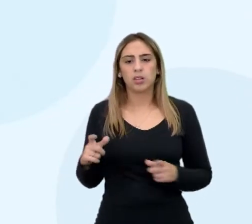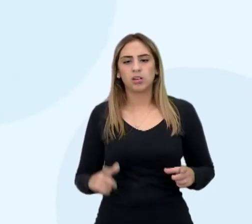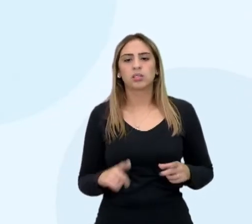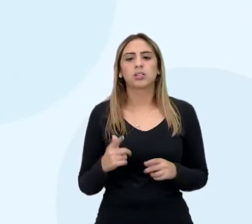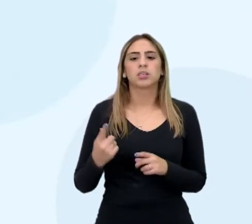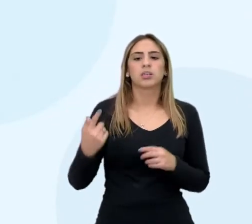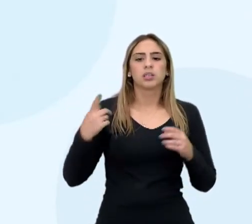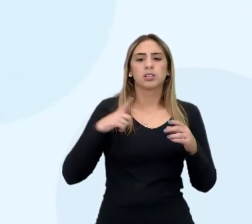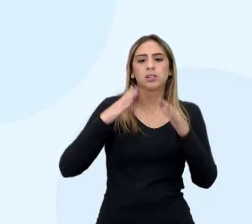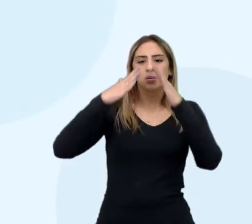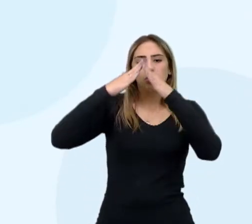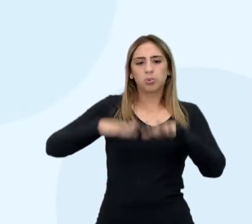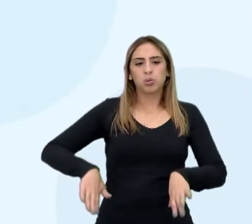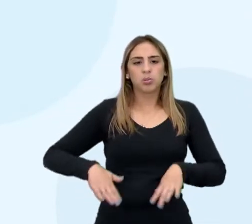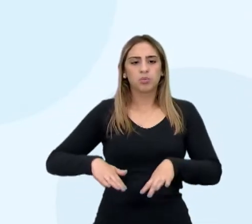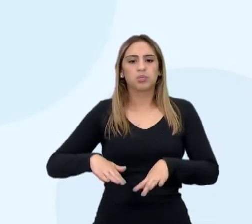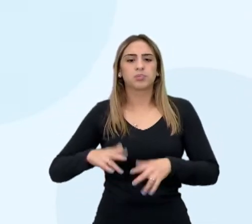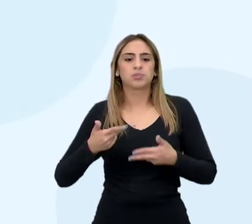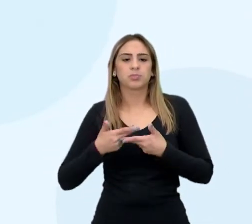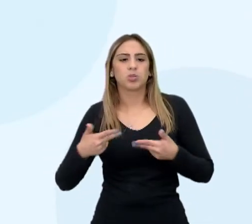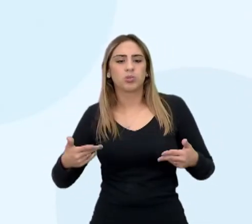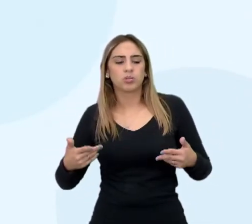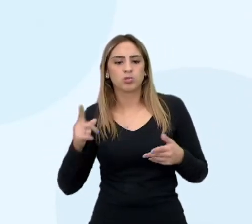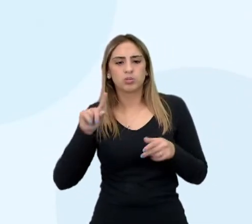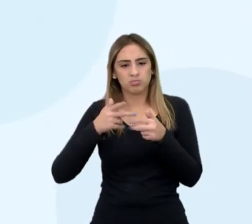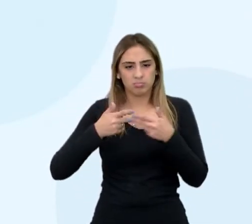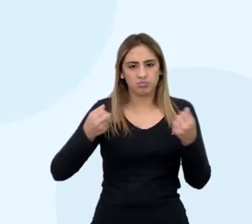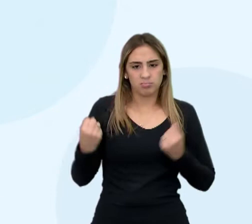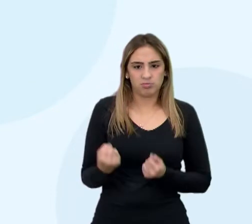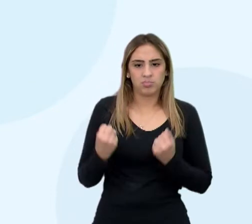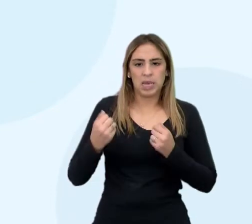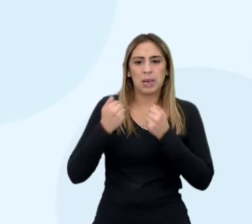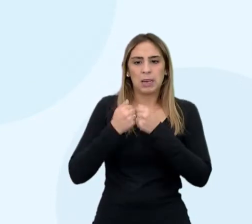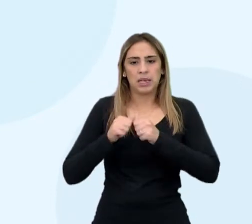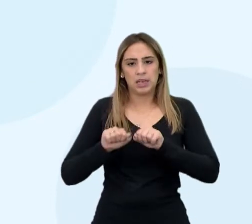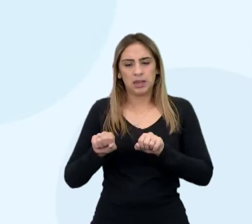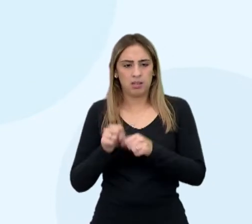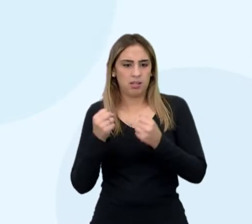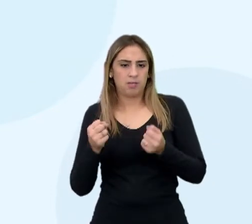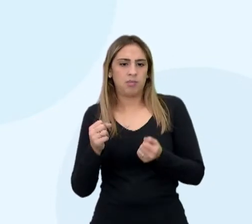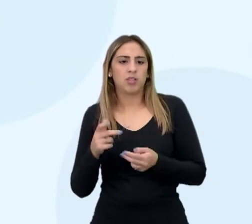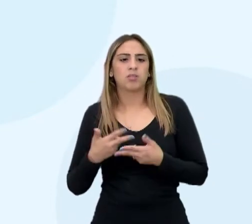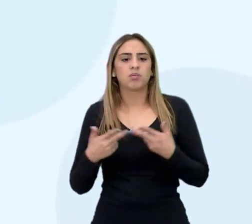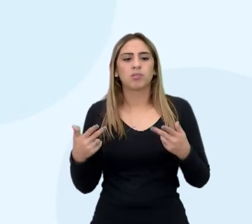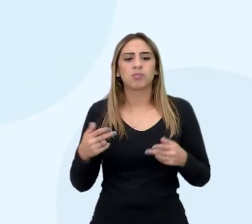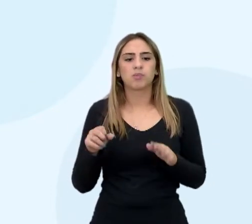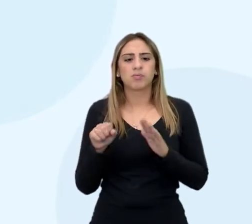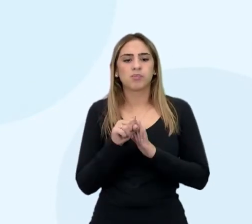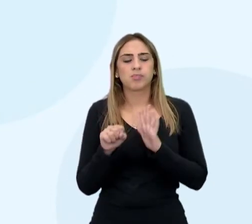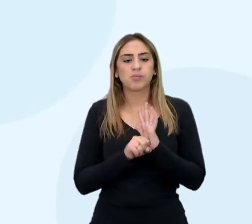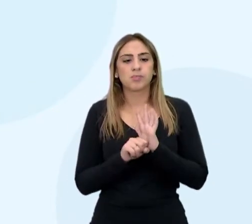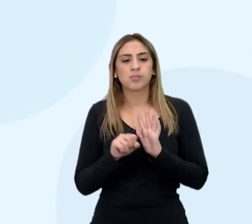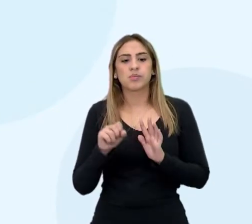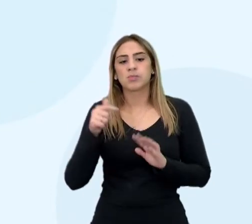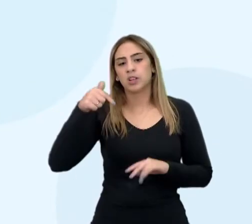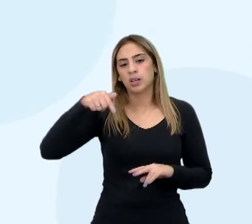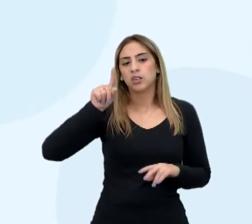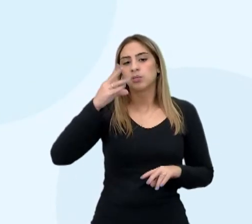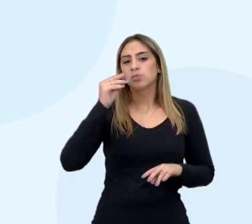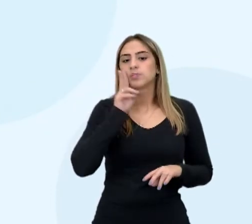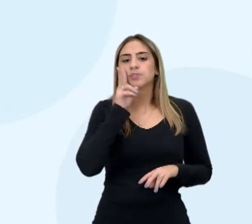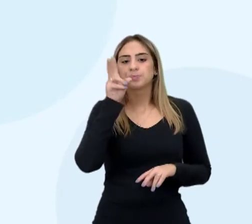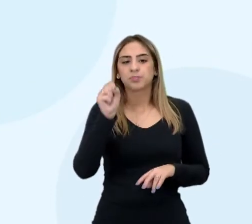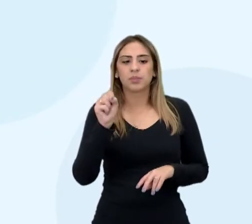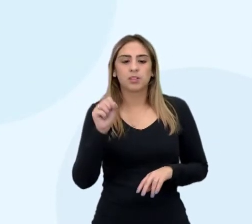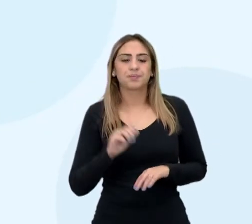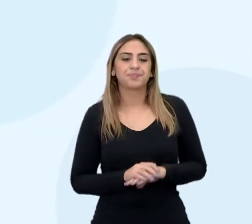algumas chaminés. O mobiliário menos pesado é deslocado. O 7 é muito forte, cai muitas chaminés, há estragos limitados em